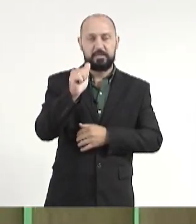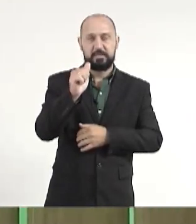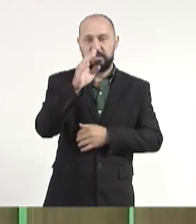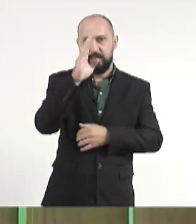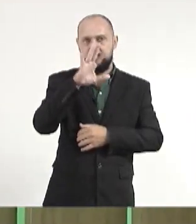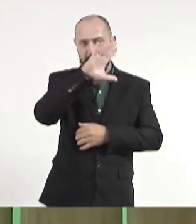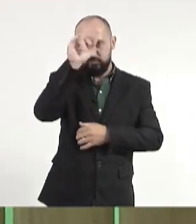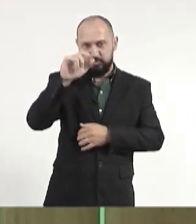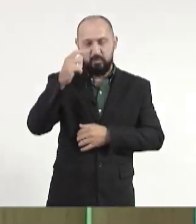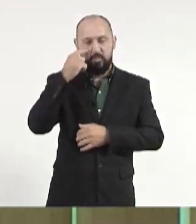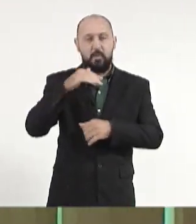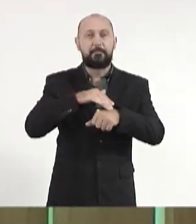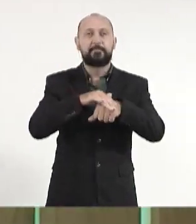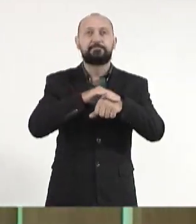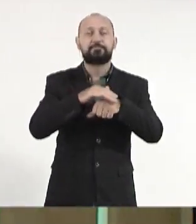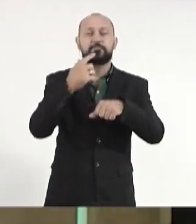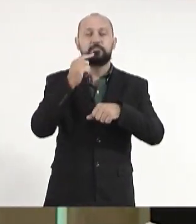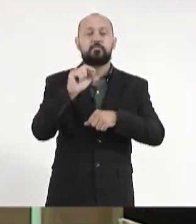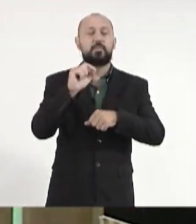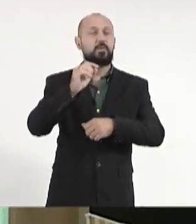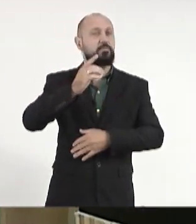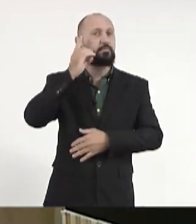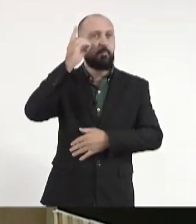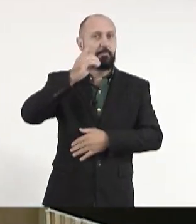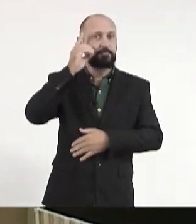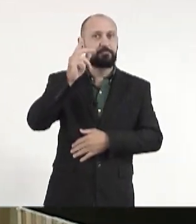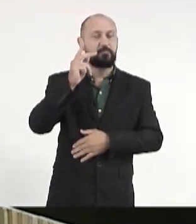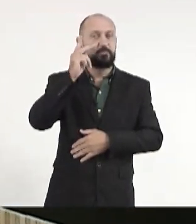anteriormente, ela repudiou o ataque, mas a moção apresentada foi